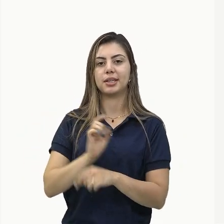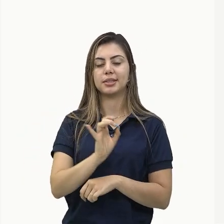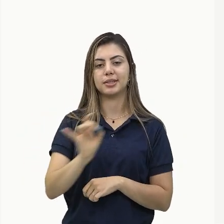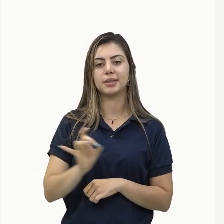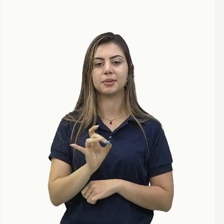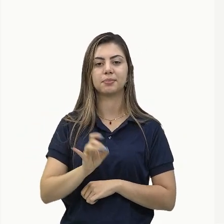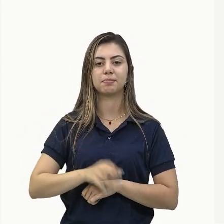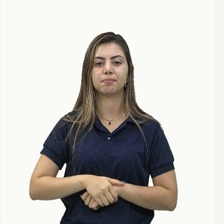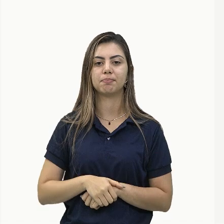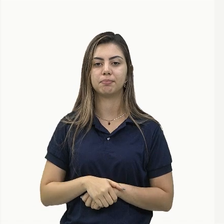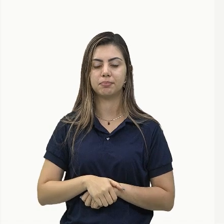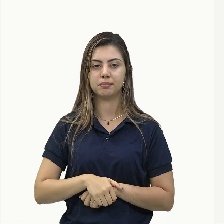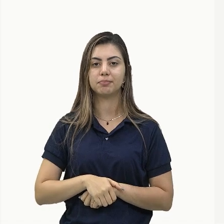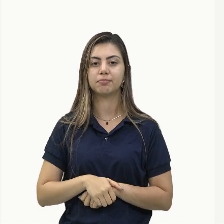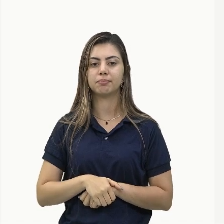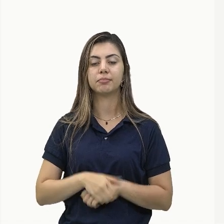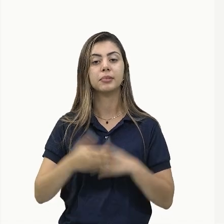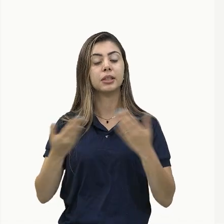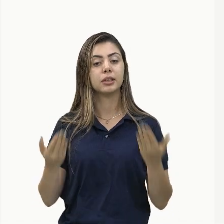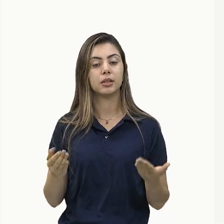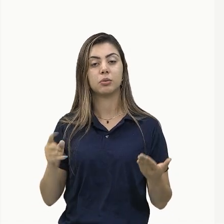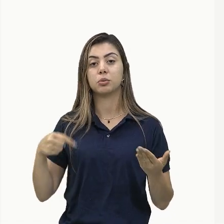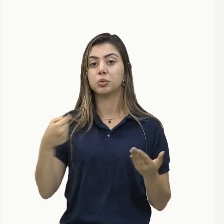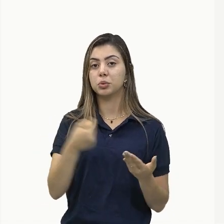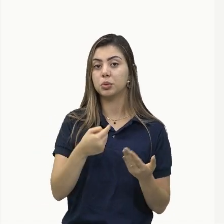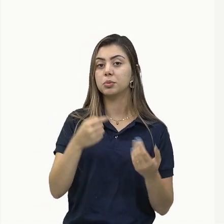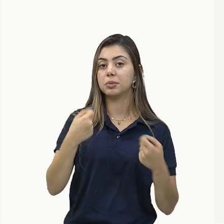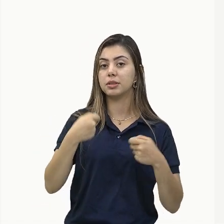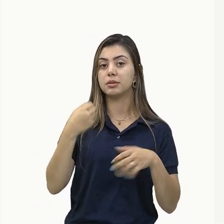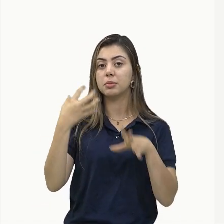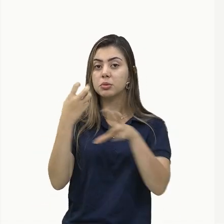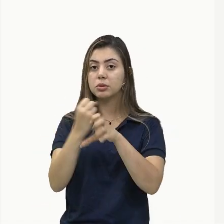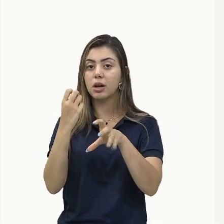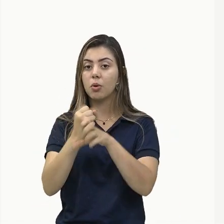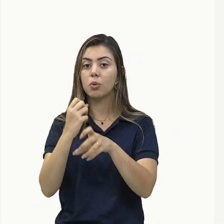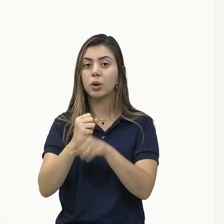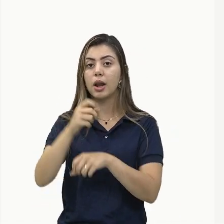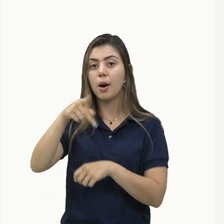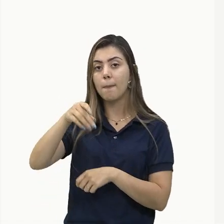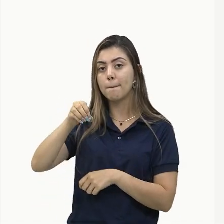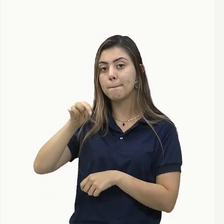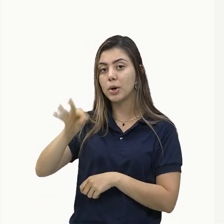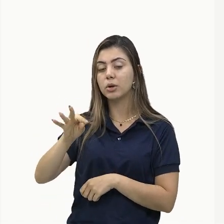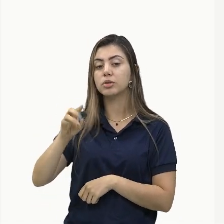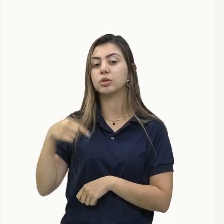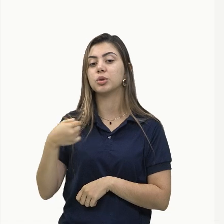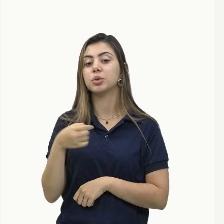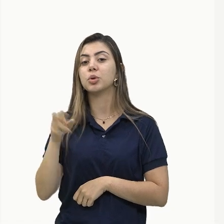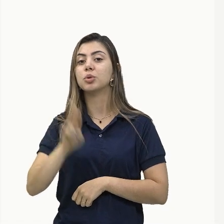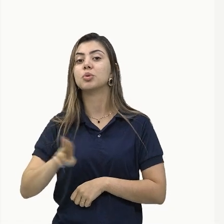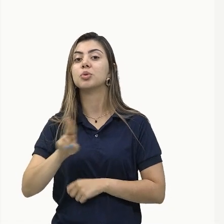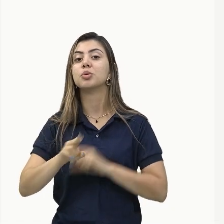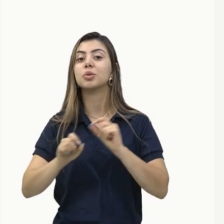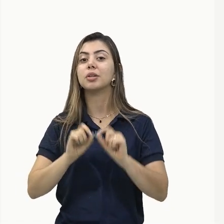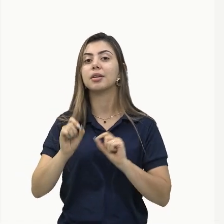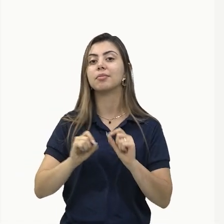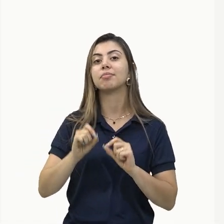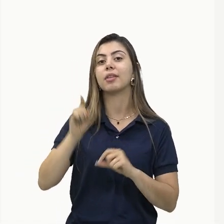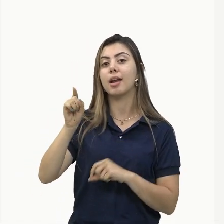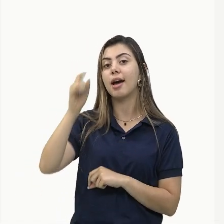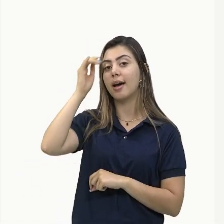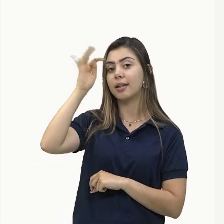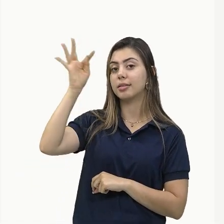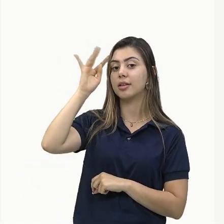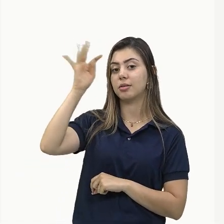resistores. E aí, quando eu quero calcular essa diferença de potencial, eu utilizo a lei de Ohm, tá, pessoal? A lei de Ohm, você não pode esquecer,